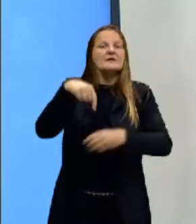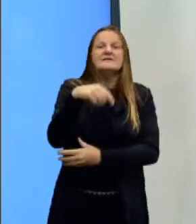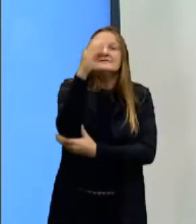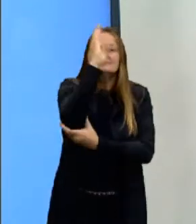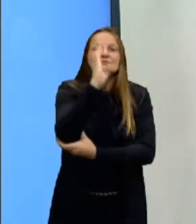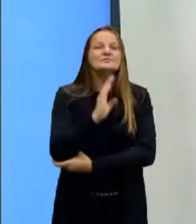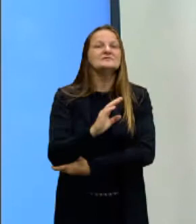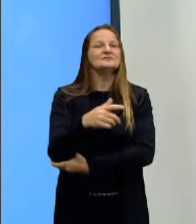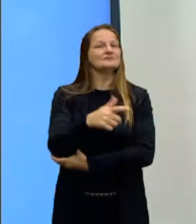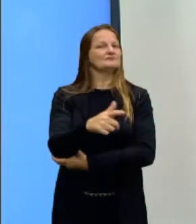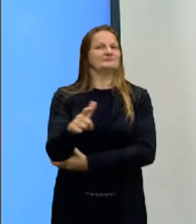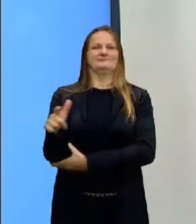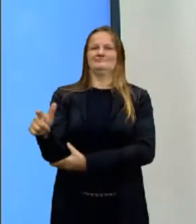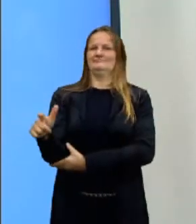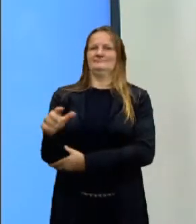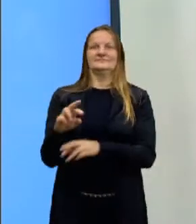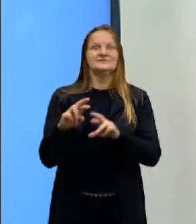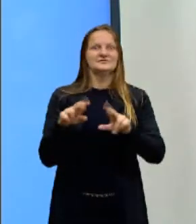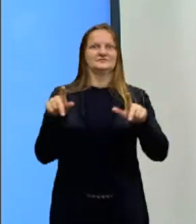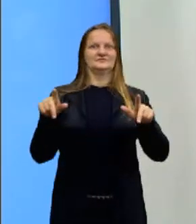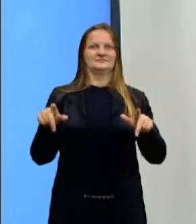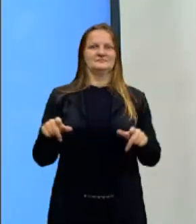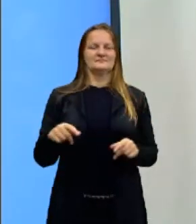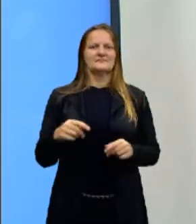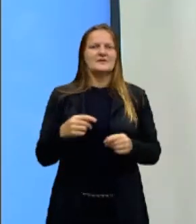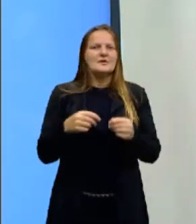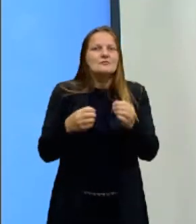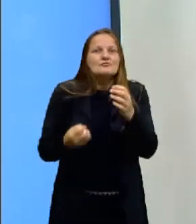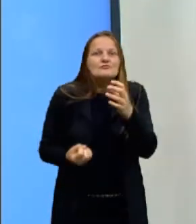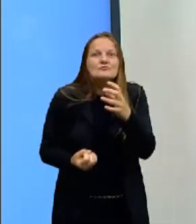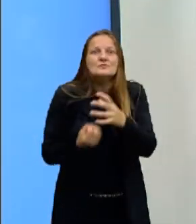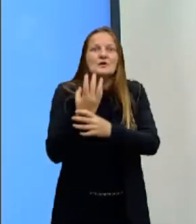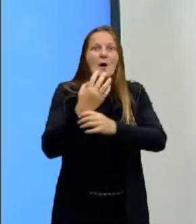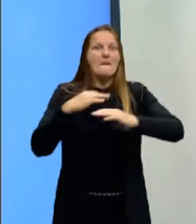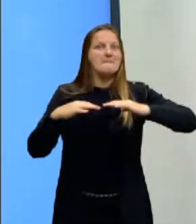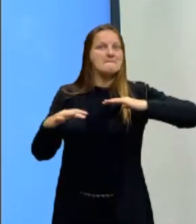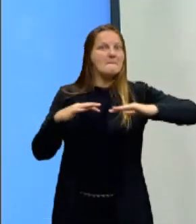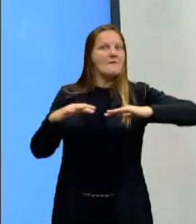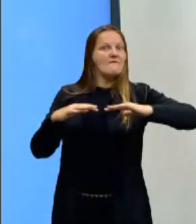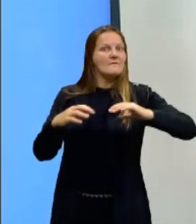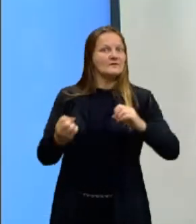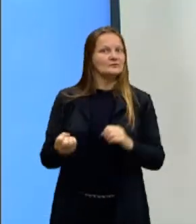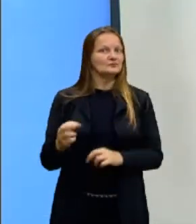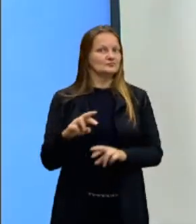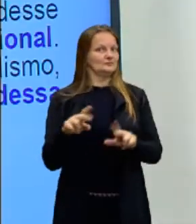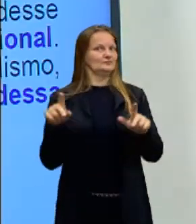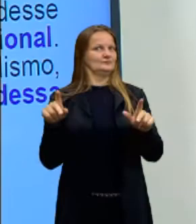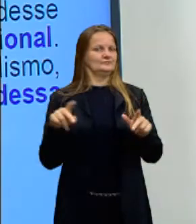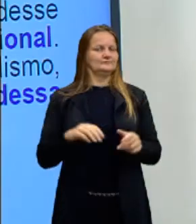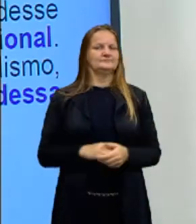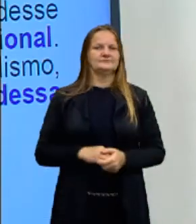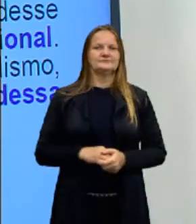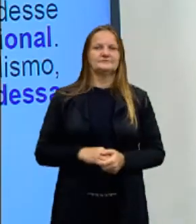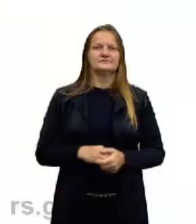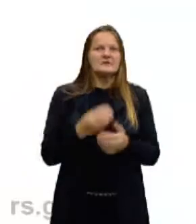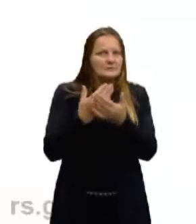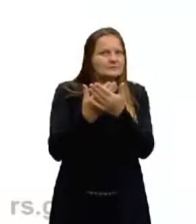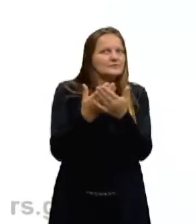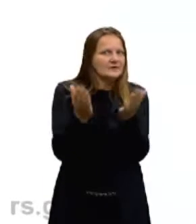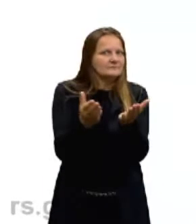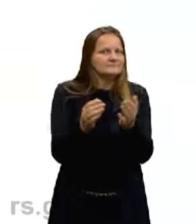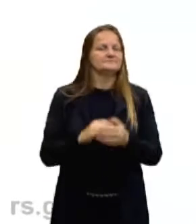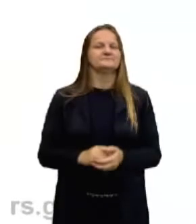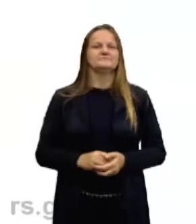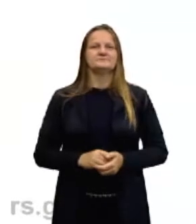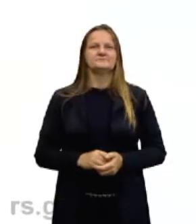é aí que tá parada e aí os caras eles vão começar a criar outro os movimentos aqui no Brasil que a gente já vai ver tá então